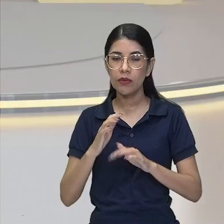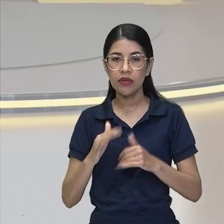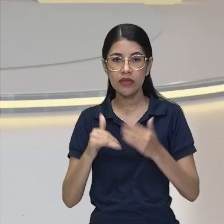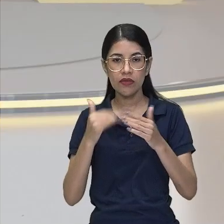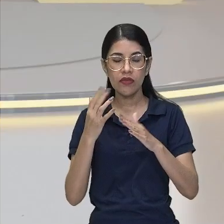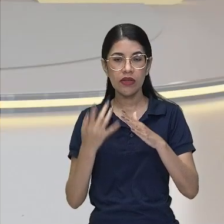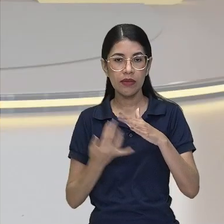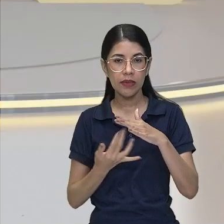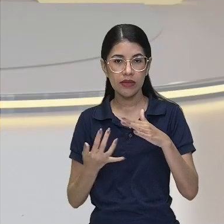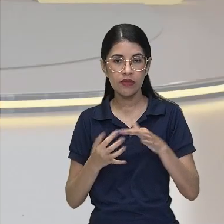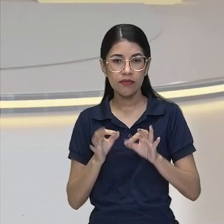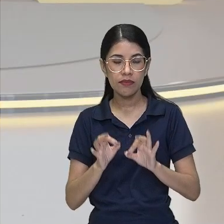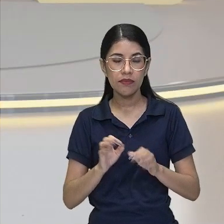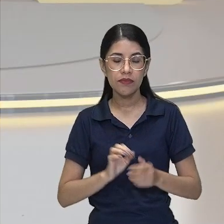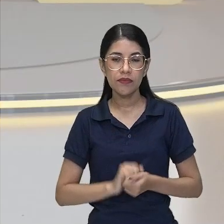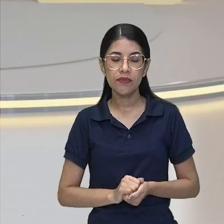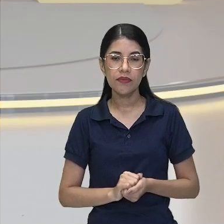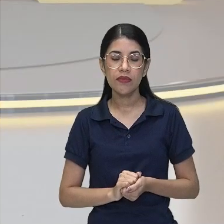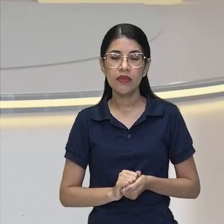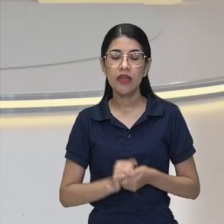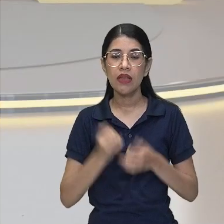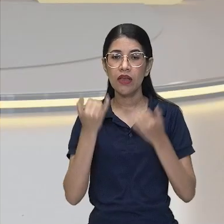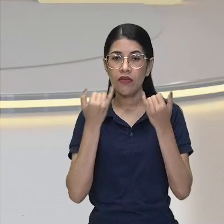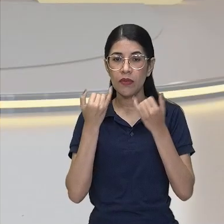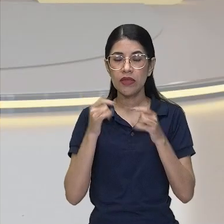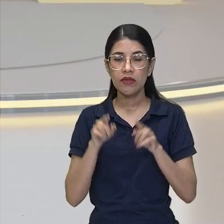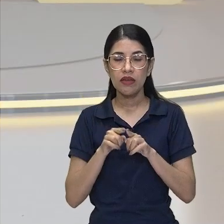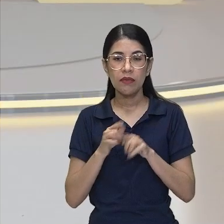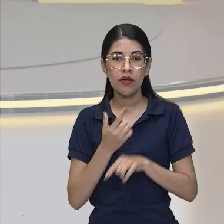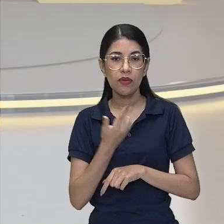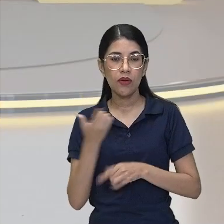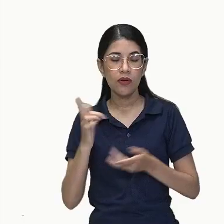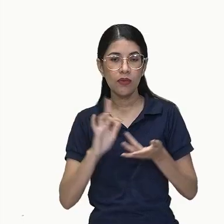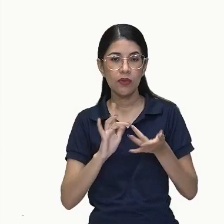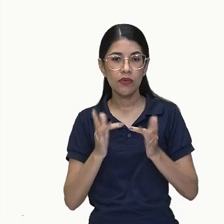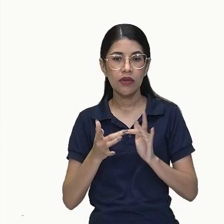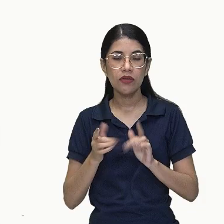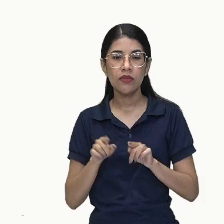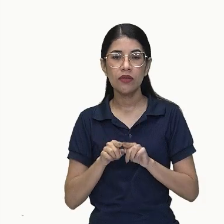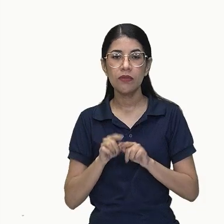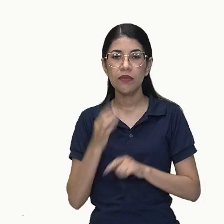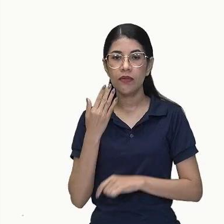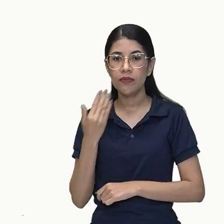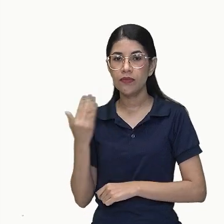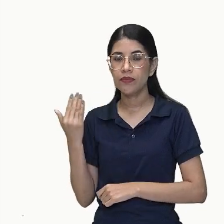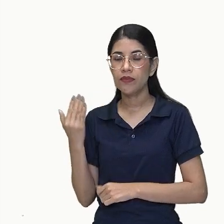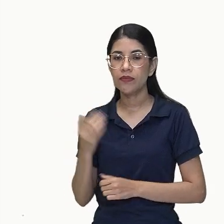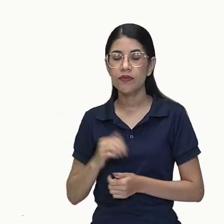migração, né? Temos outro noticiário também dentro desse contexto, acompanha comigo. Olha só.